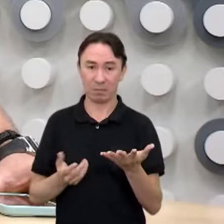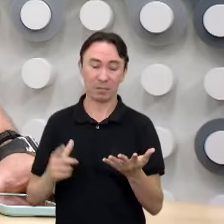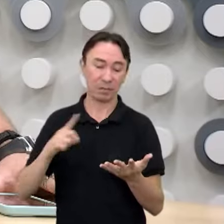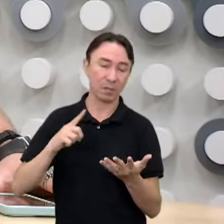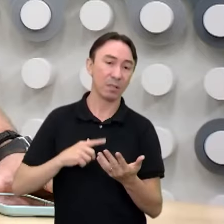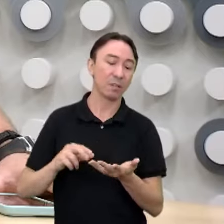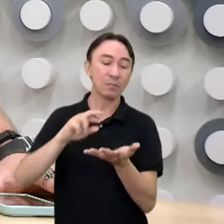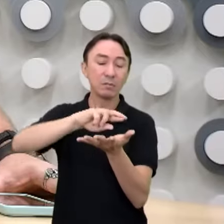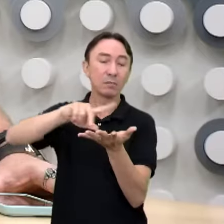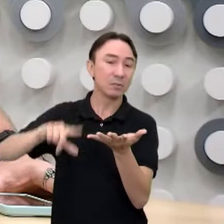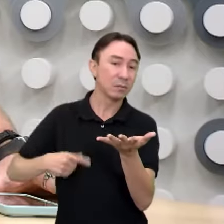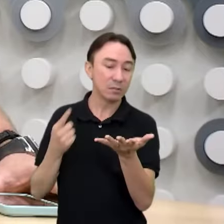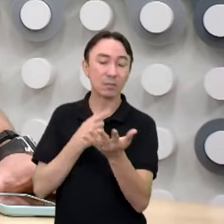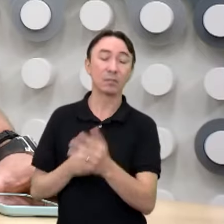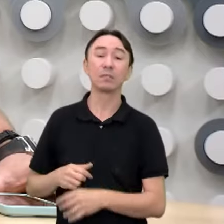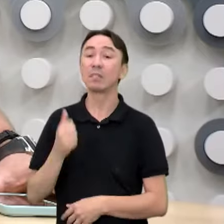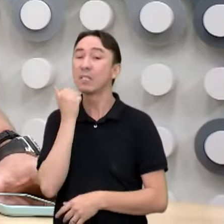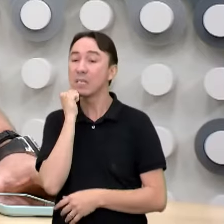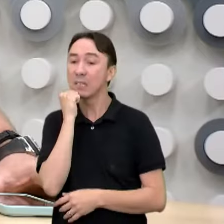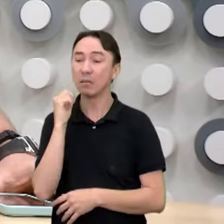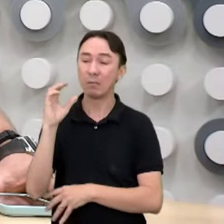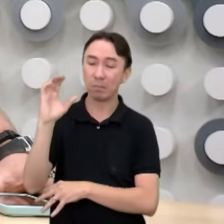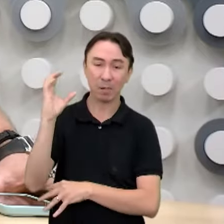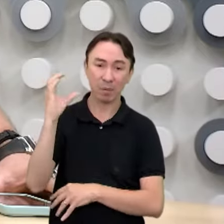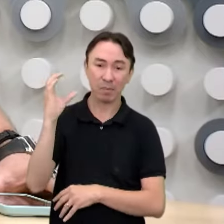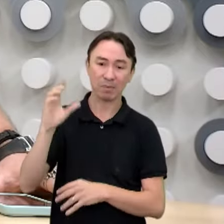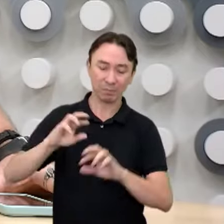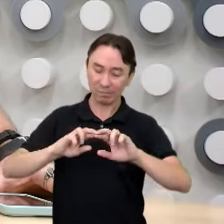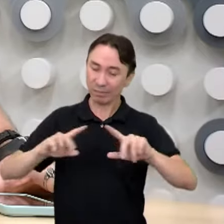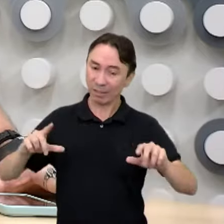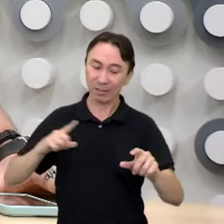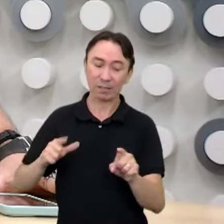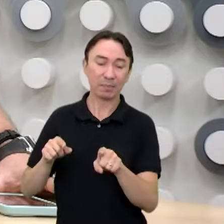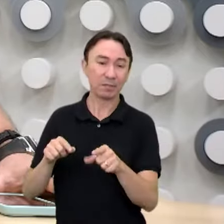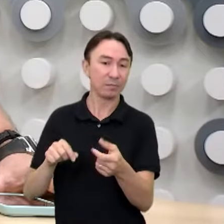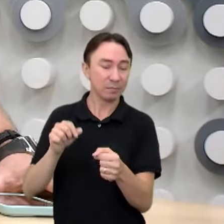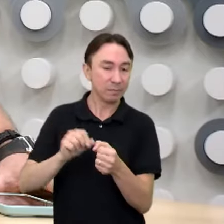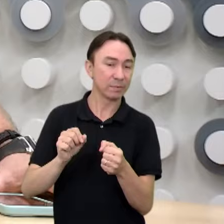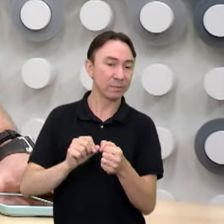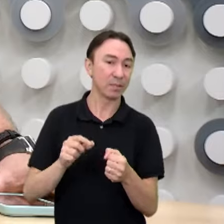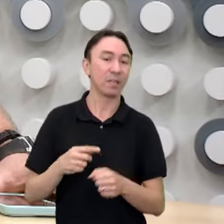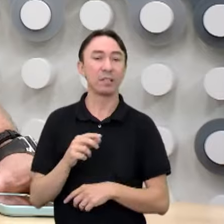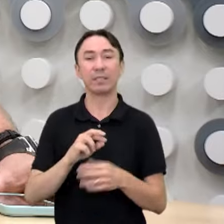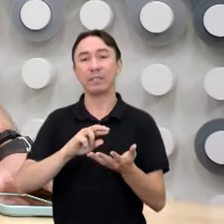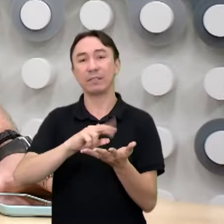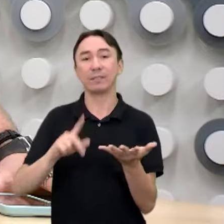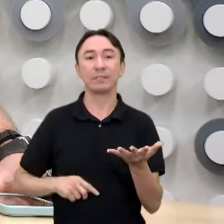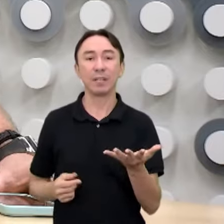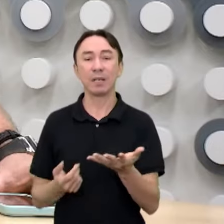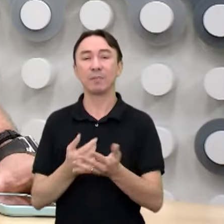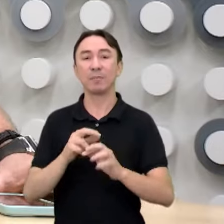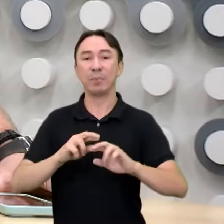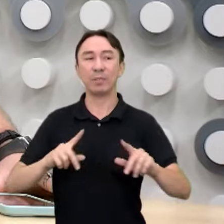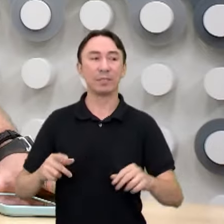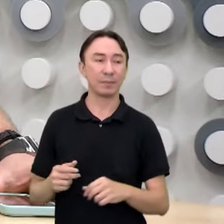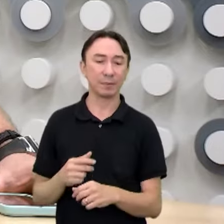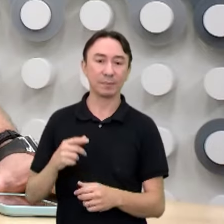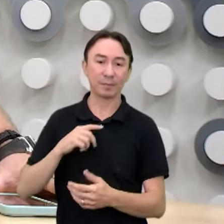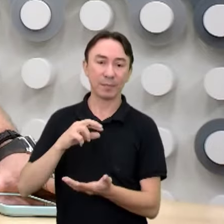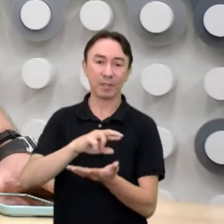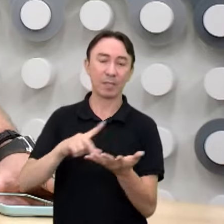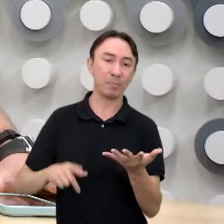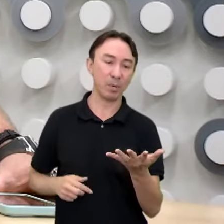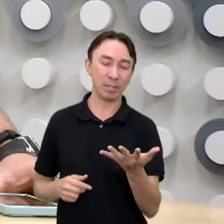vários cientistas, né, relacionando aí, né, o interesse, né, do tema que é abordado, né? E esse tema é um